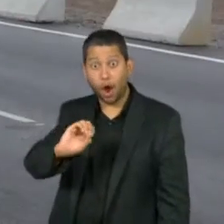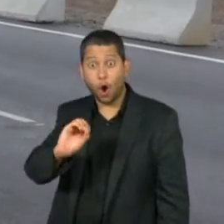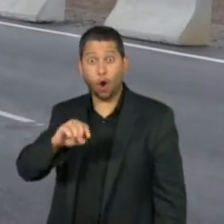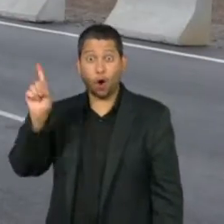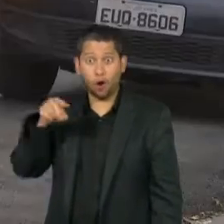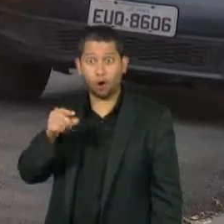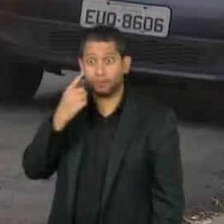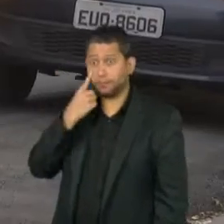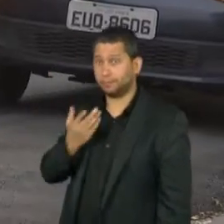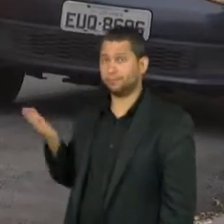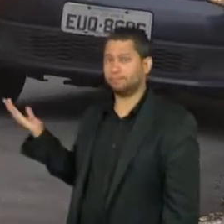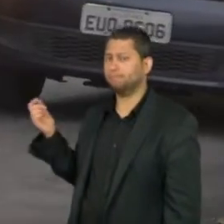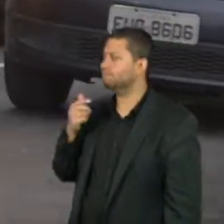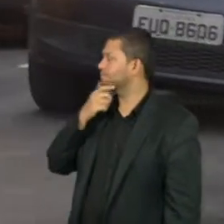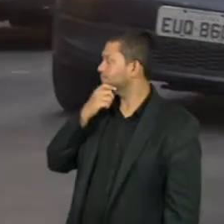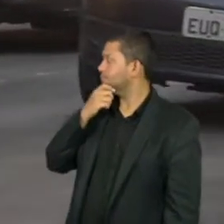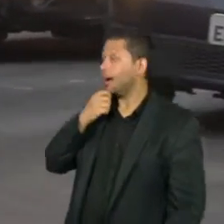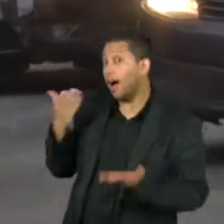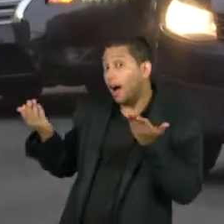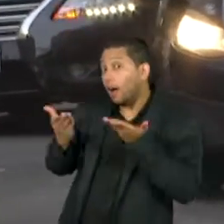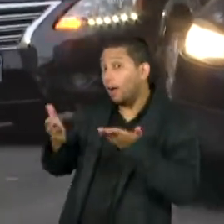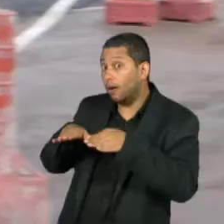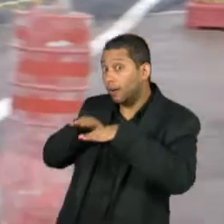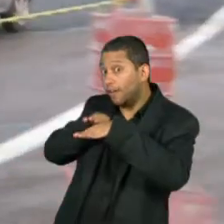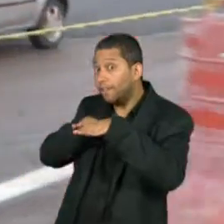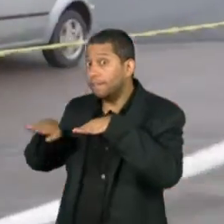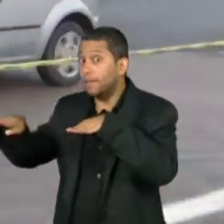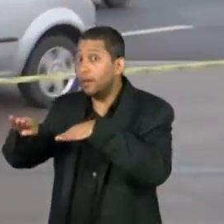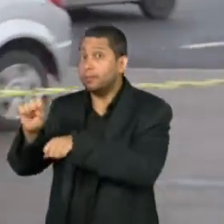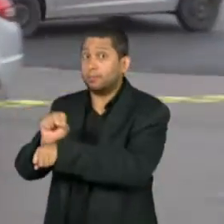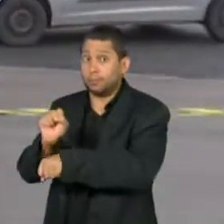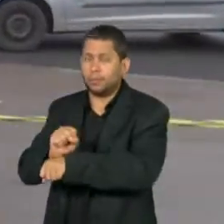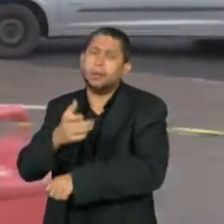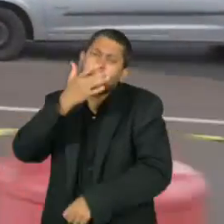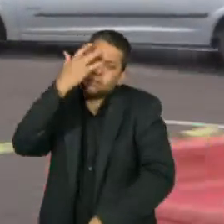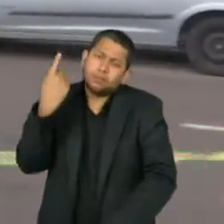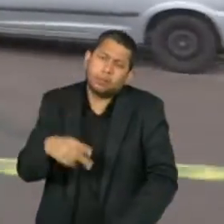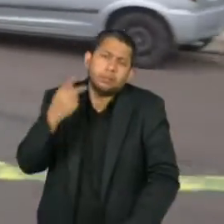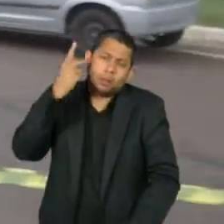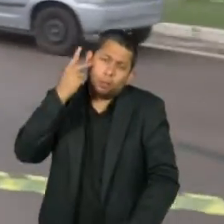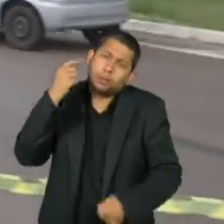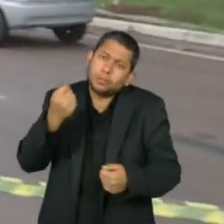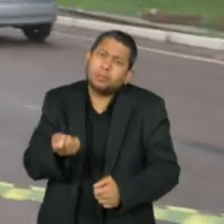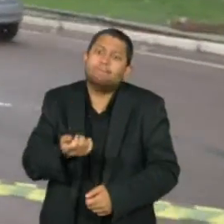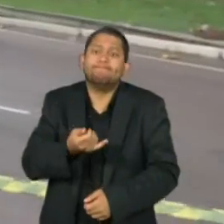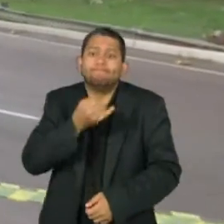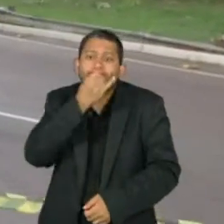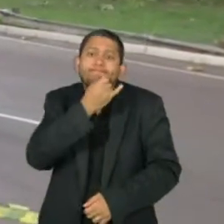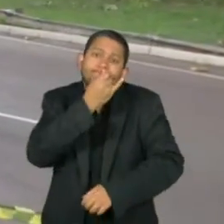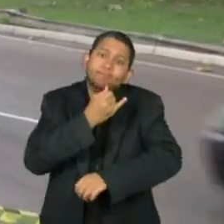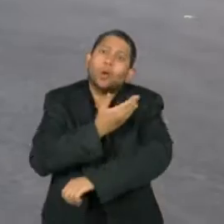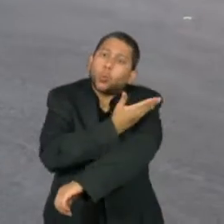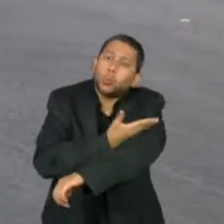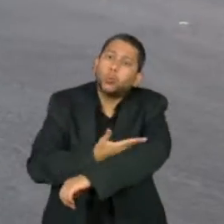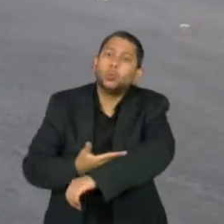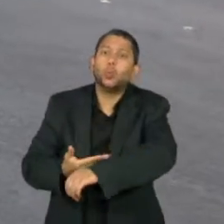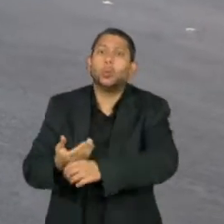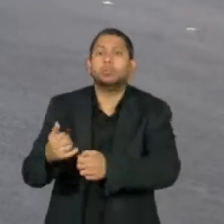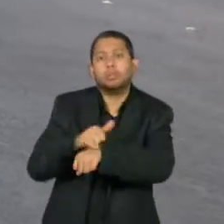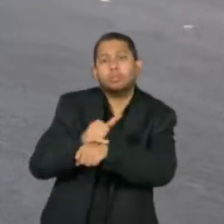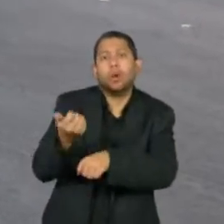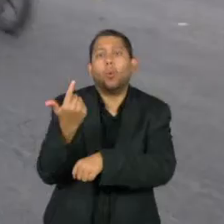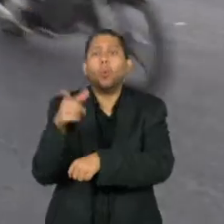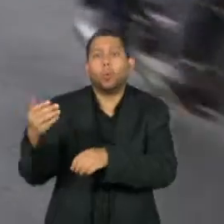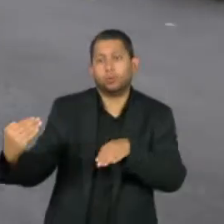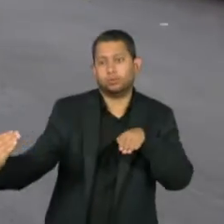pista local e agora acessam a via temporária. O paulistano terá que se acostumar com o novo trajeto. A liberação